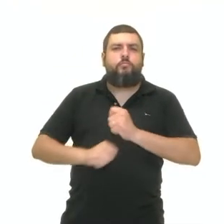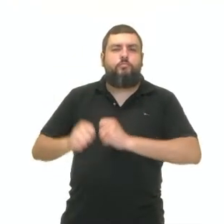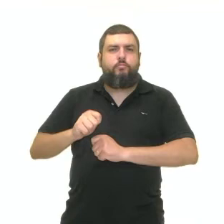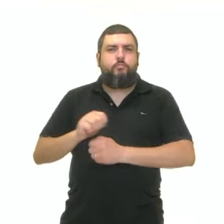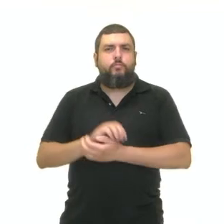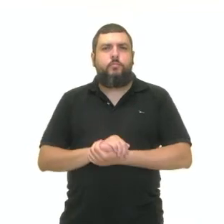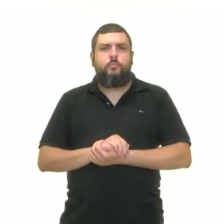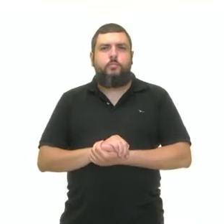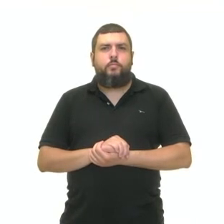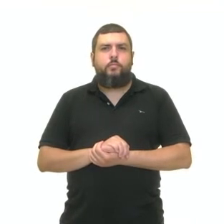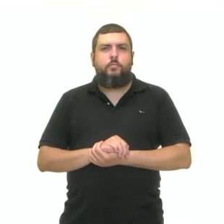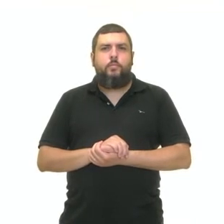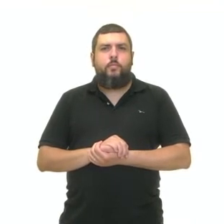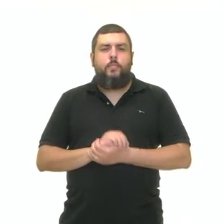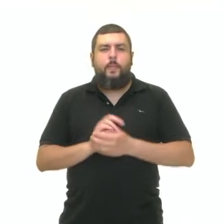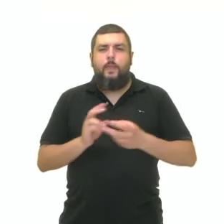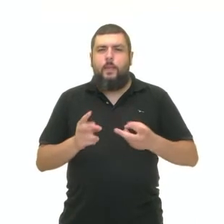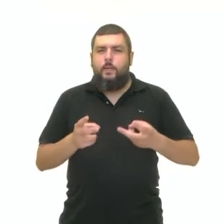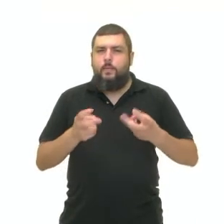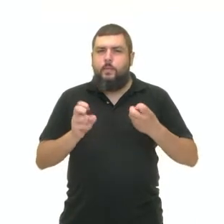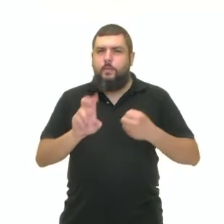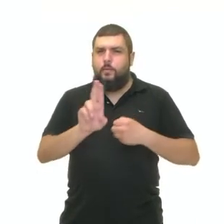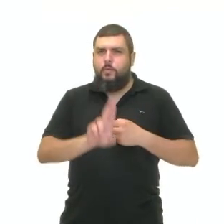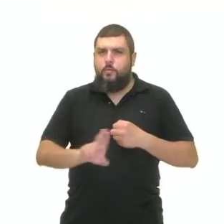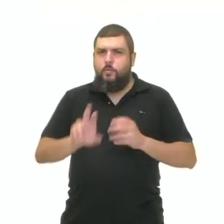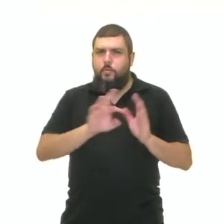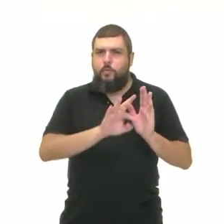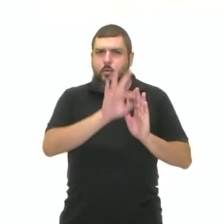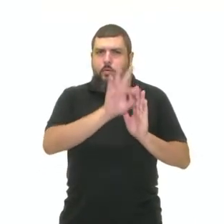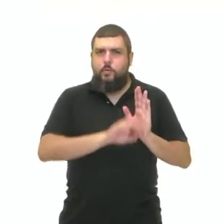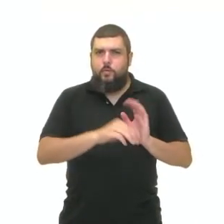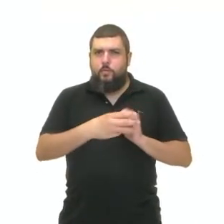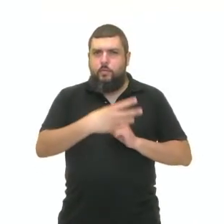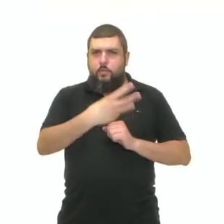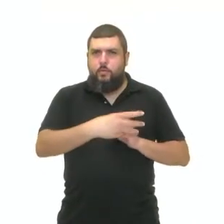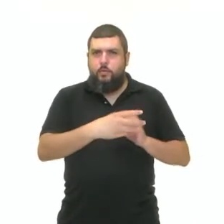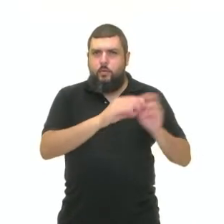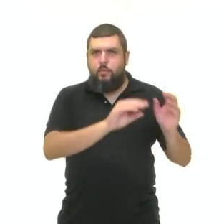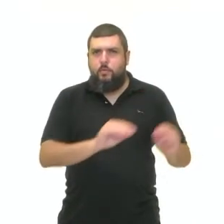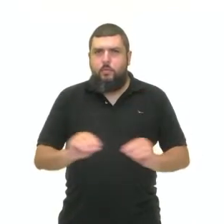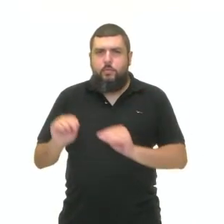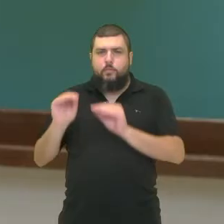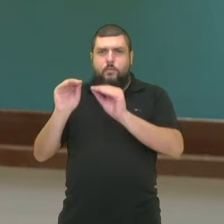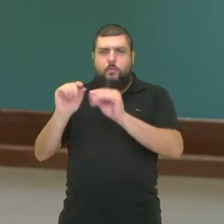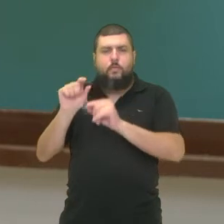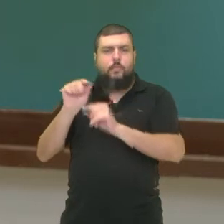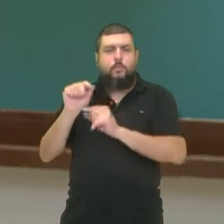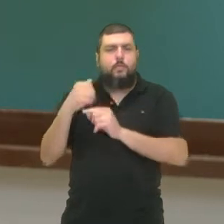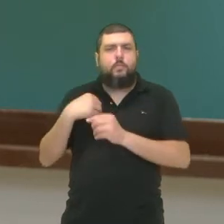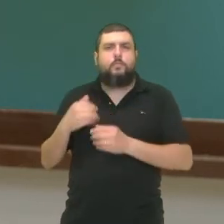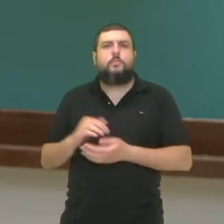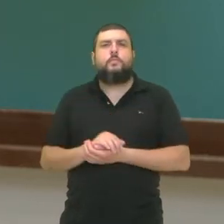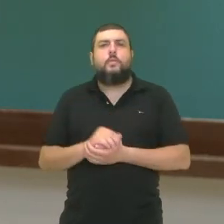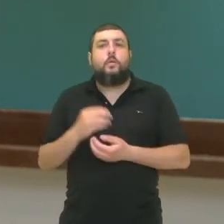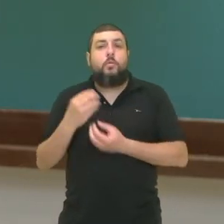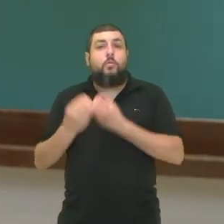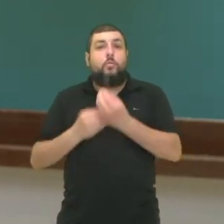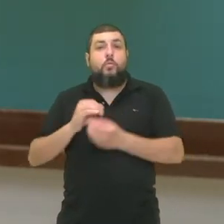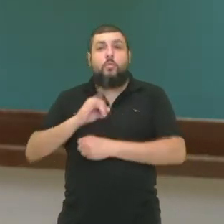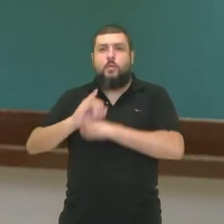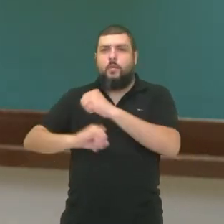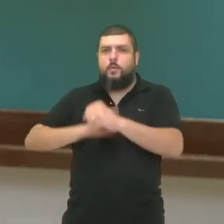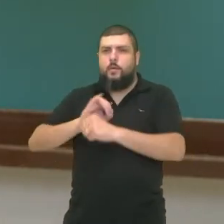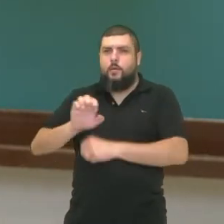texto 3 da pesquisa, citei e coloquei aqui agora, ó, dessa forma, o uso da internet torna-se